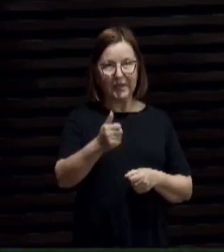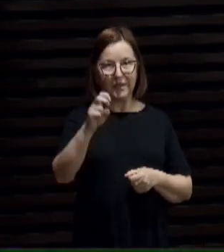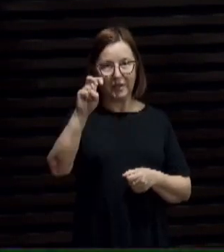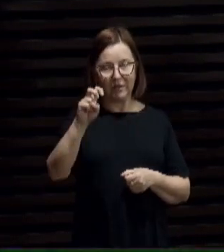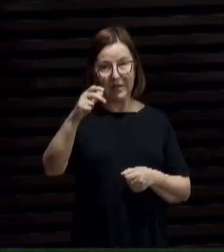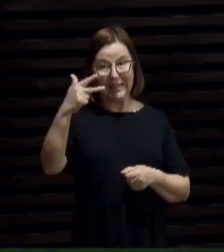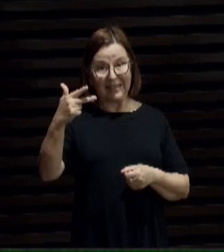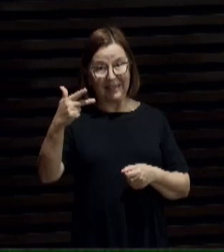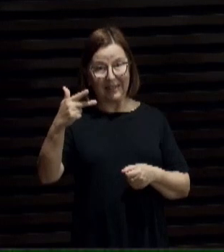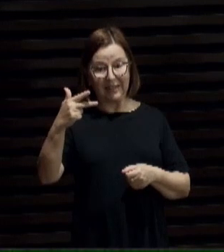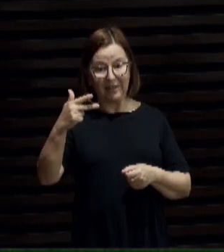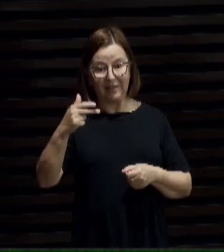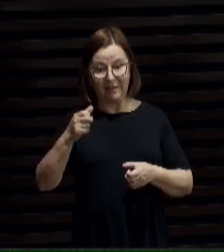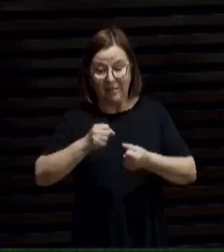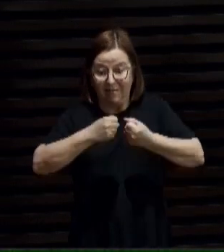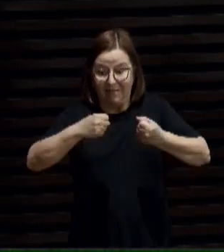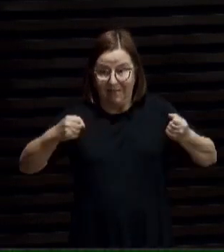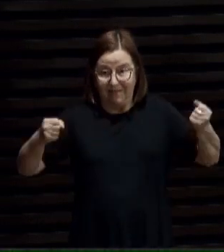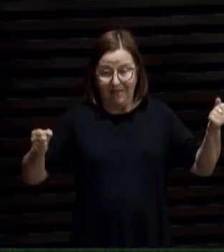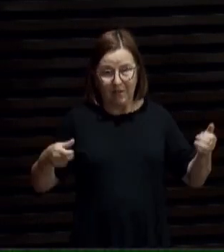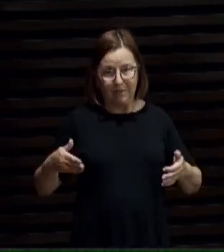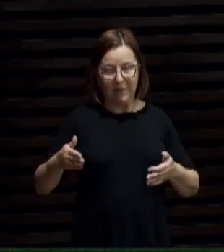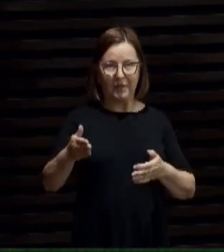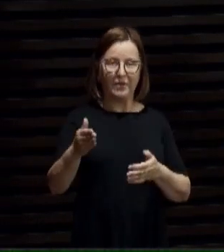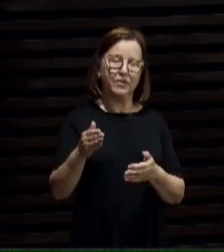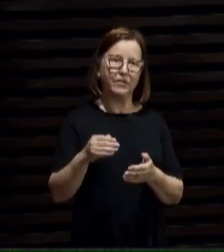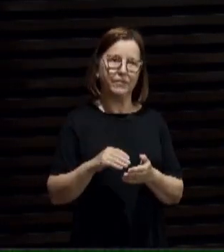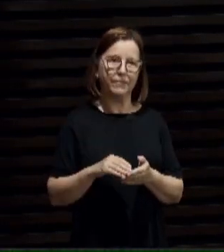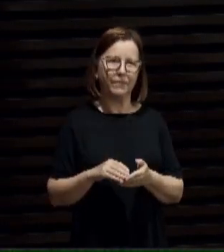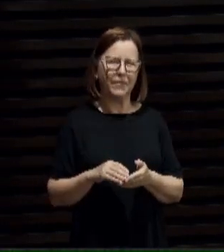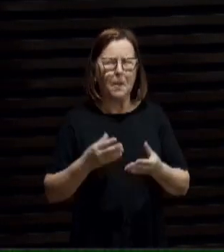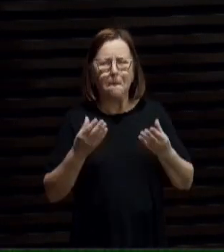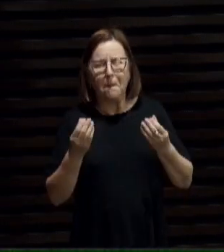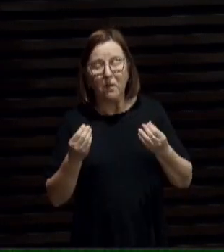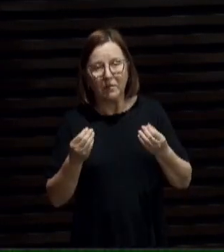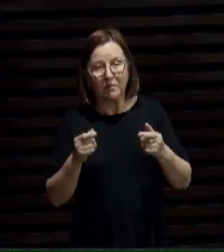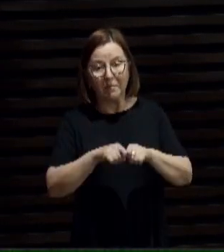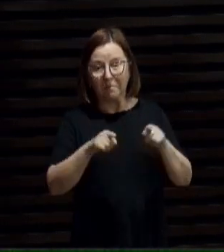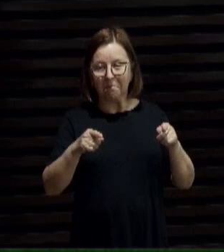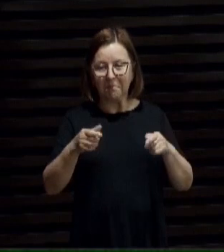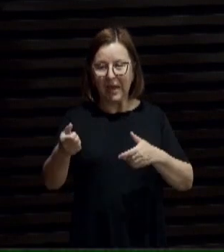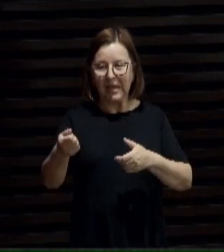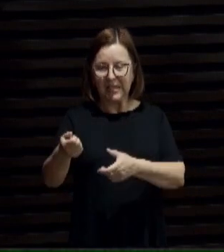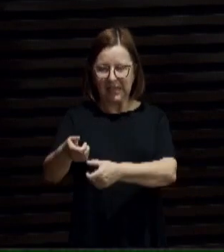grandes peixes. E não obstante serem tantos, a rede não se rompeu.